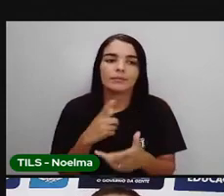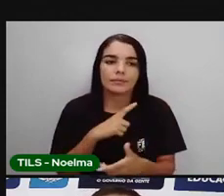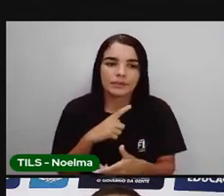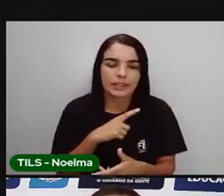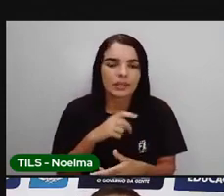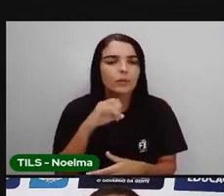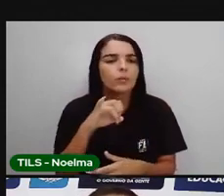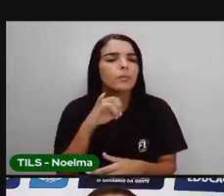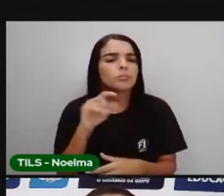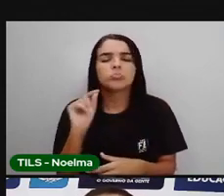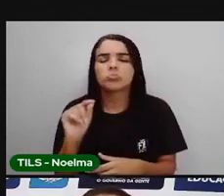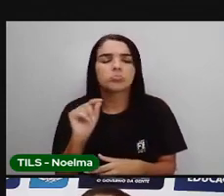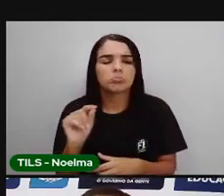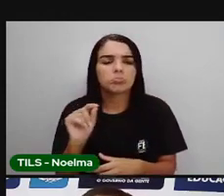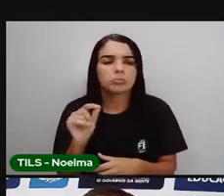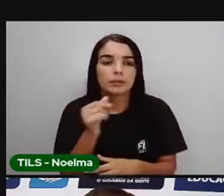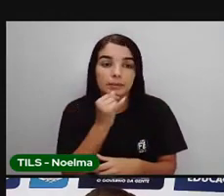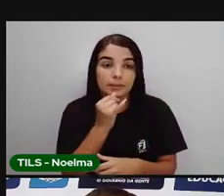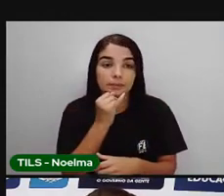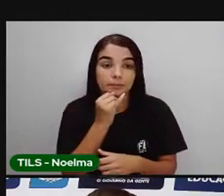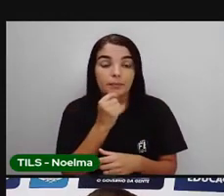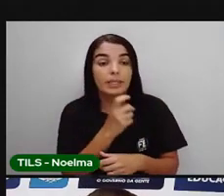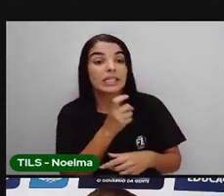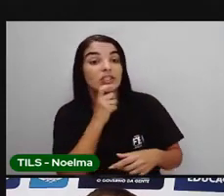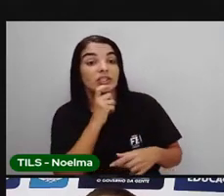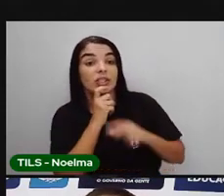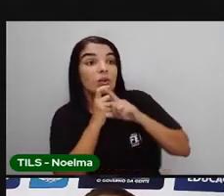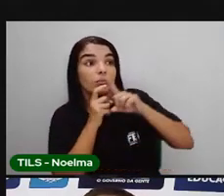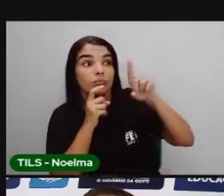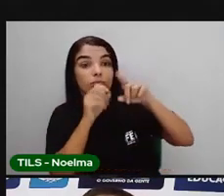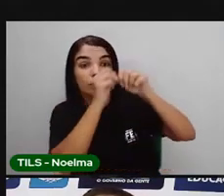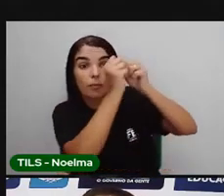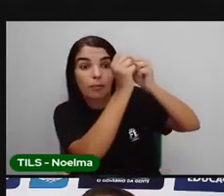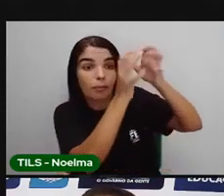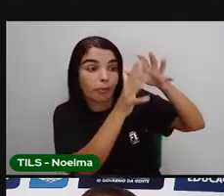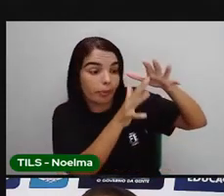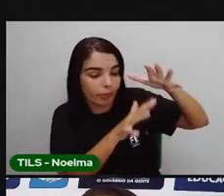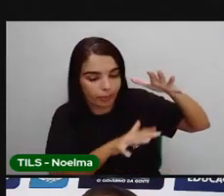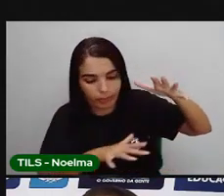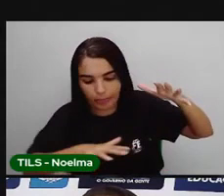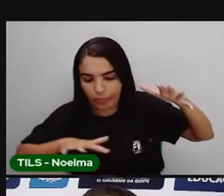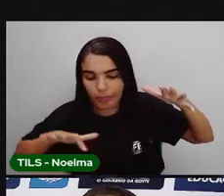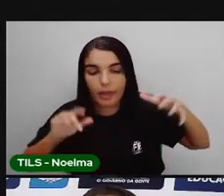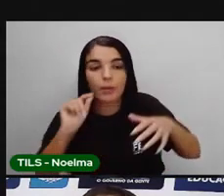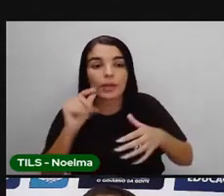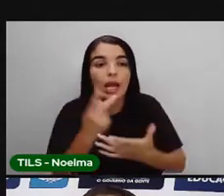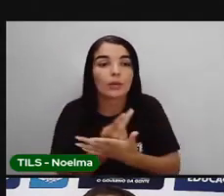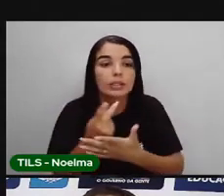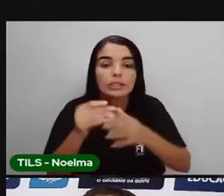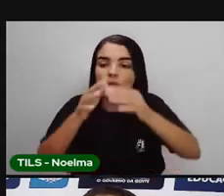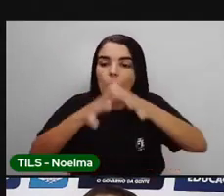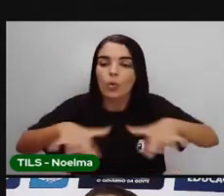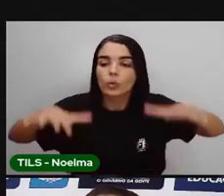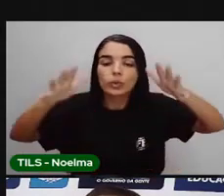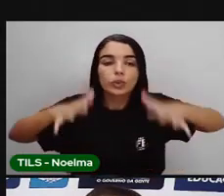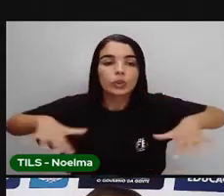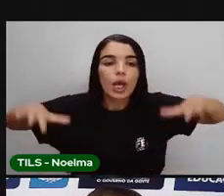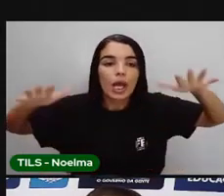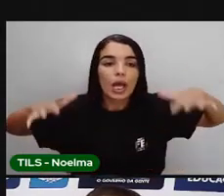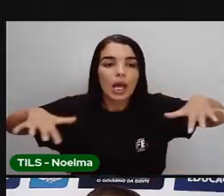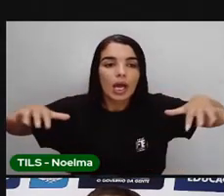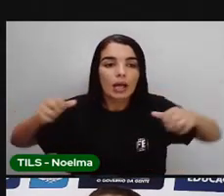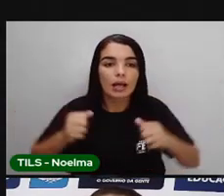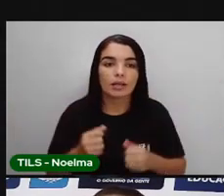Que tipo de problema? Derretimento das calotas polares. Com o derretimento das calotas polares, o nível do mar